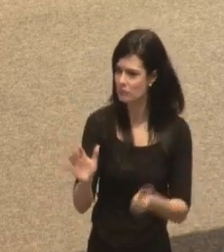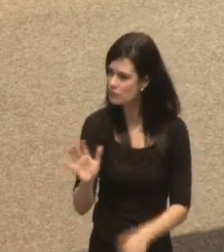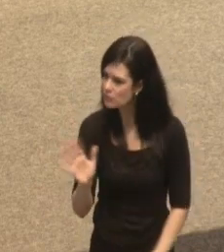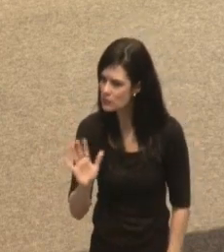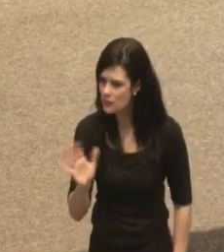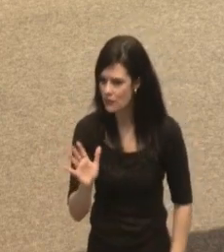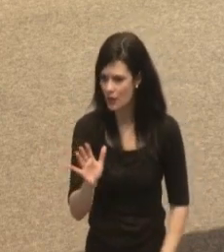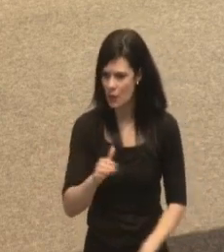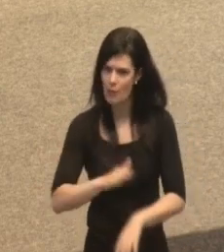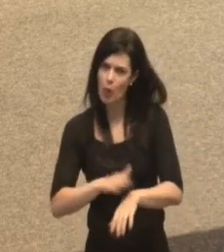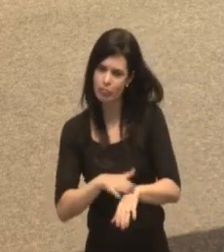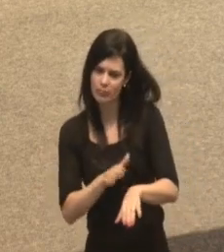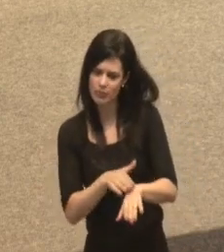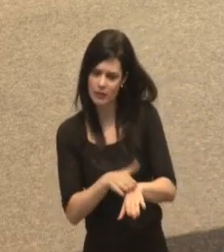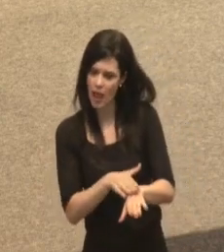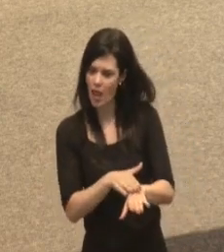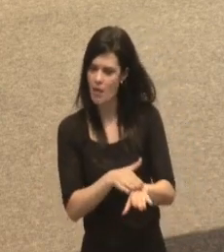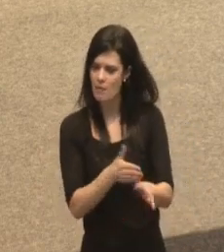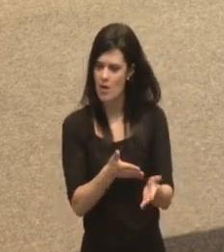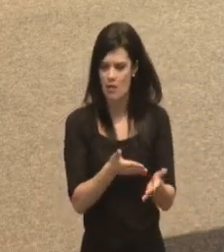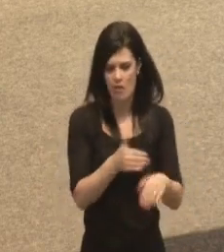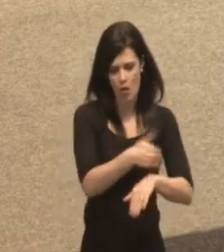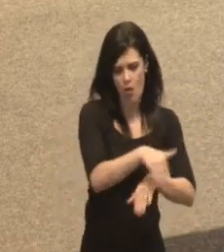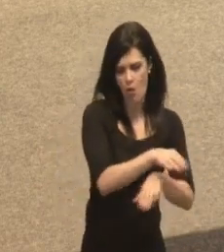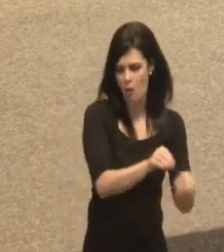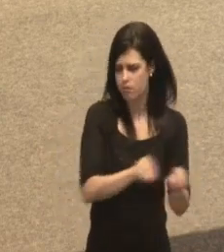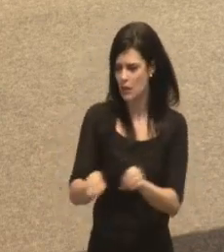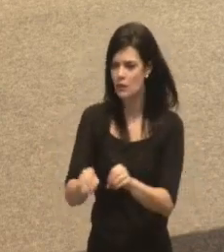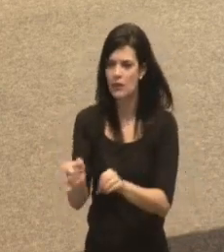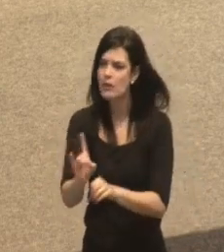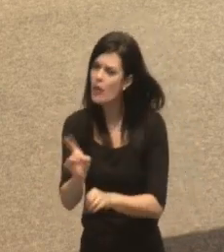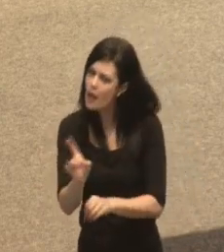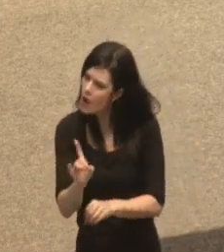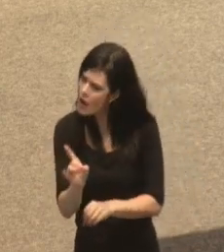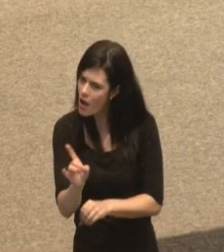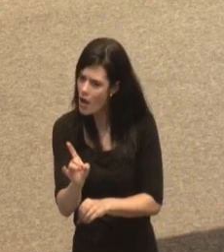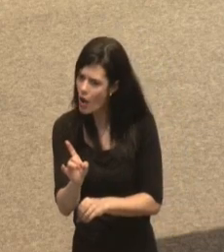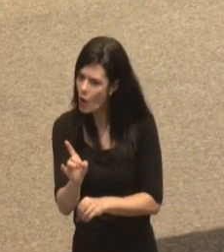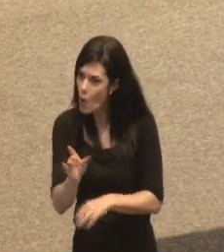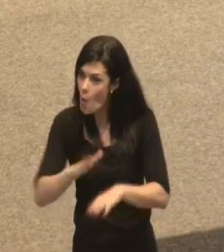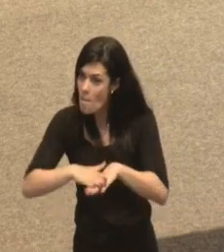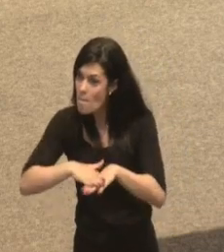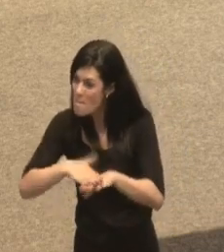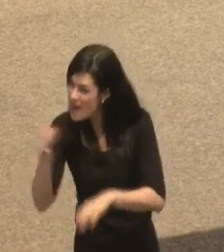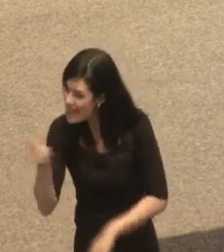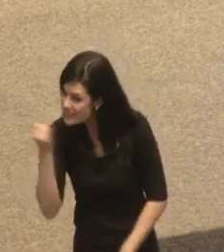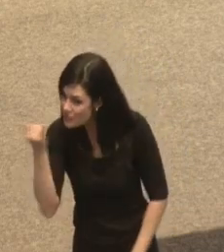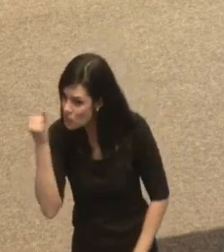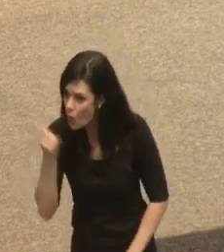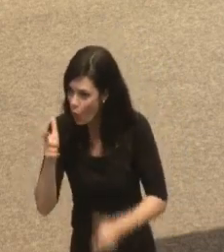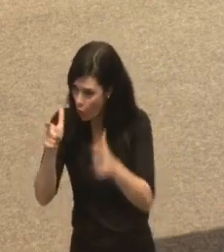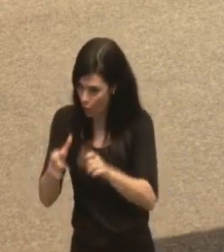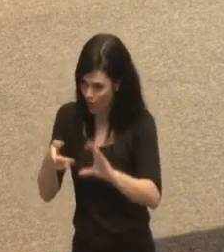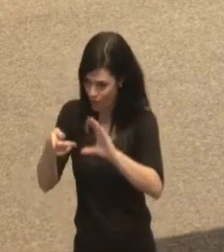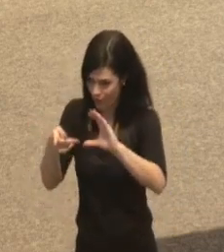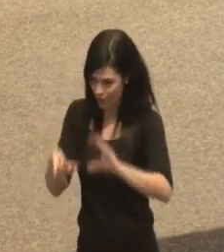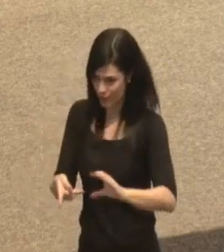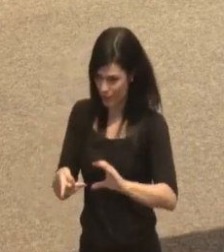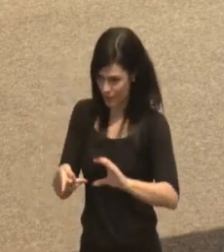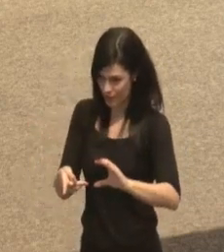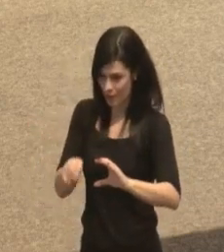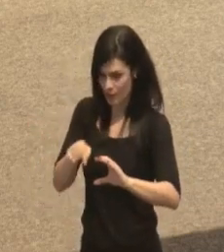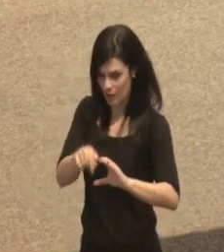pessoa ficar um tempo ali fora das ruas e afastada das drogas. Não, o que mais impacta e a coisa mais importante